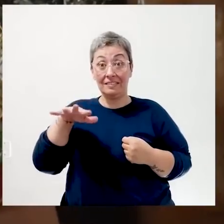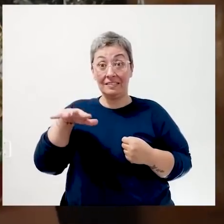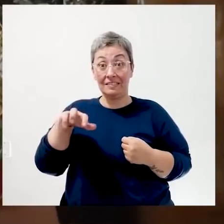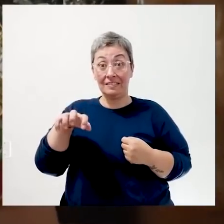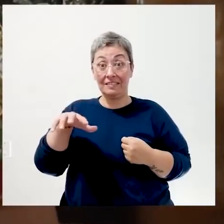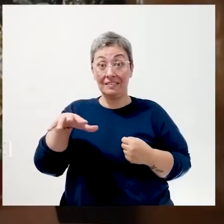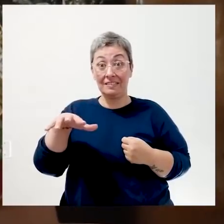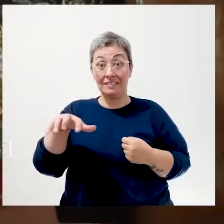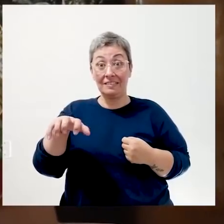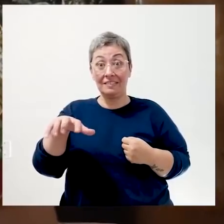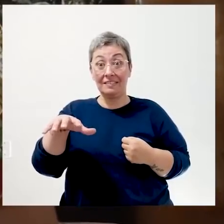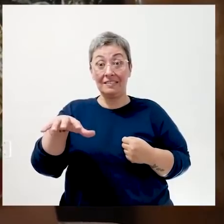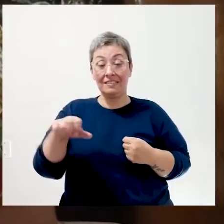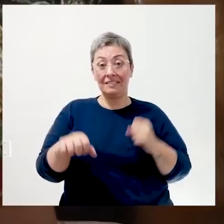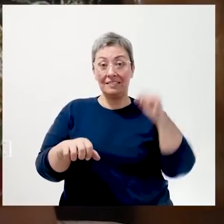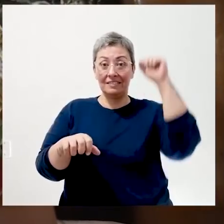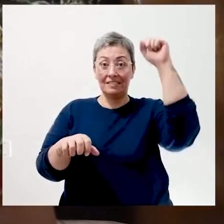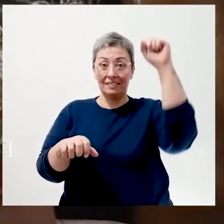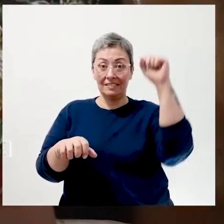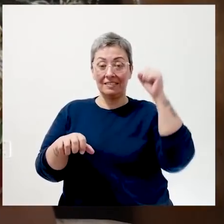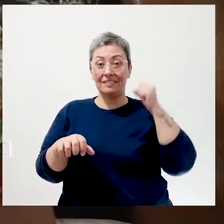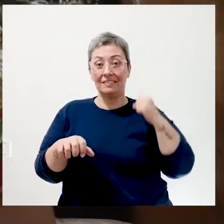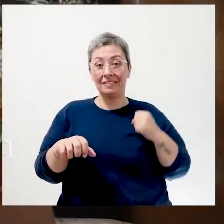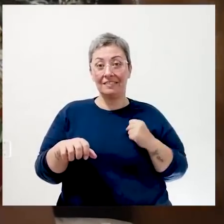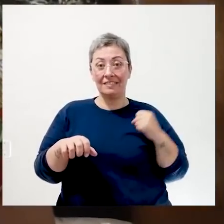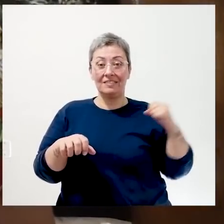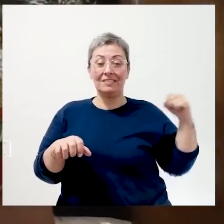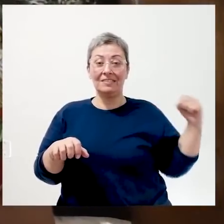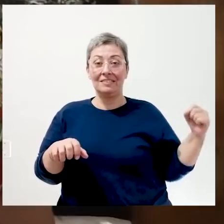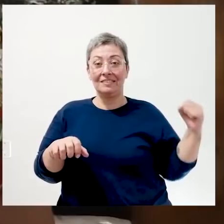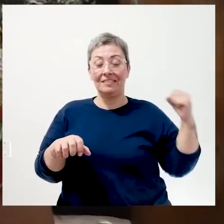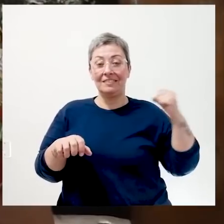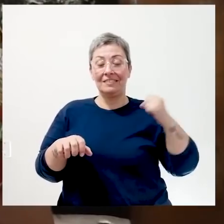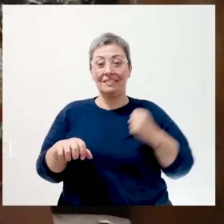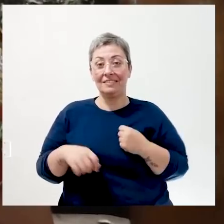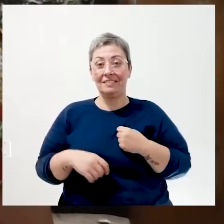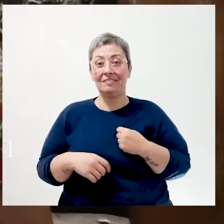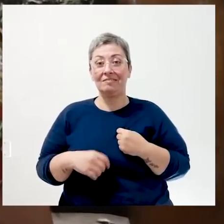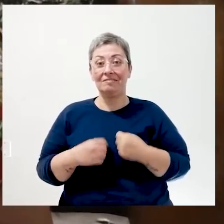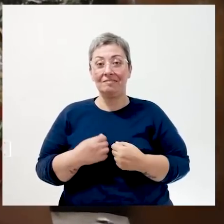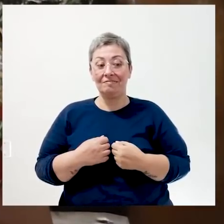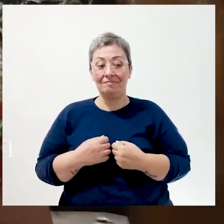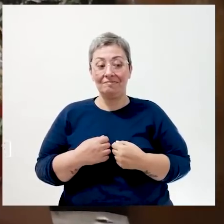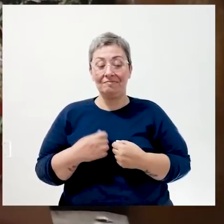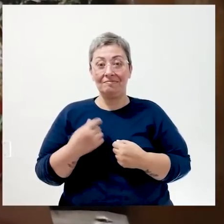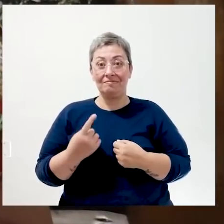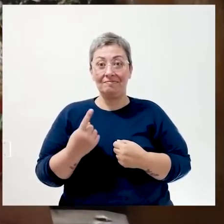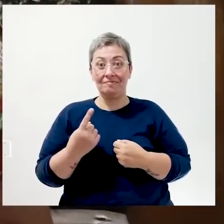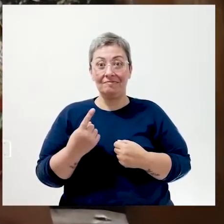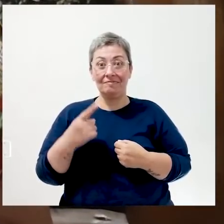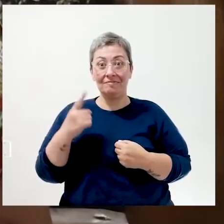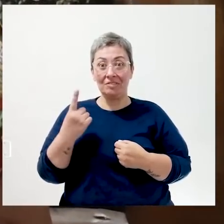ginastiquinha, cinco minhoquinhas fazendo ginastiquinha,